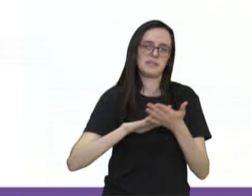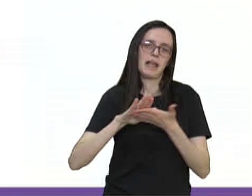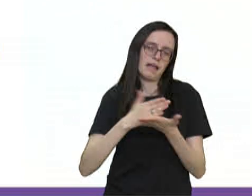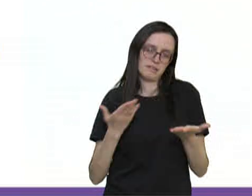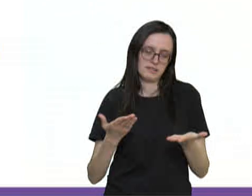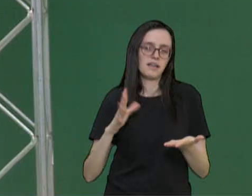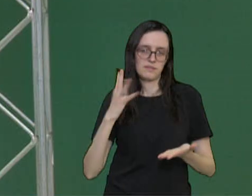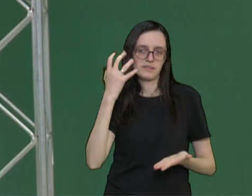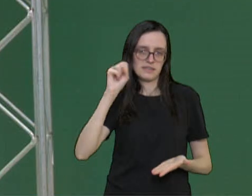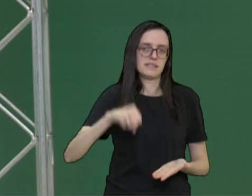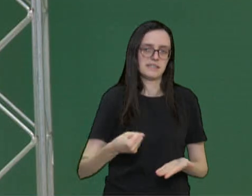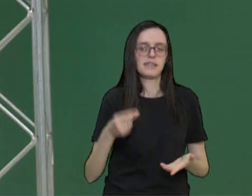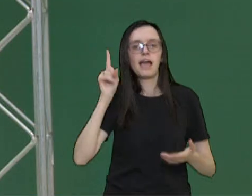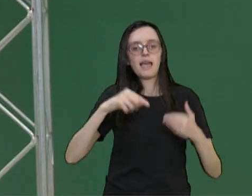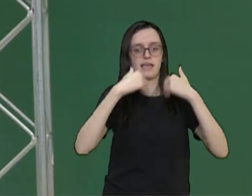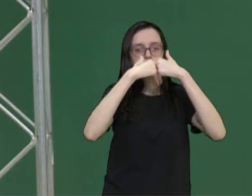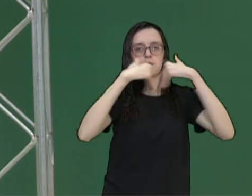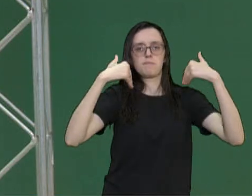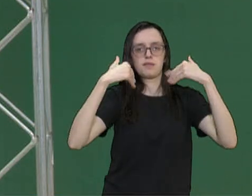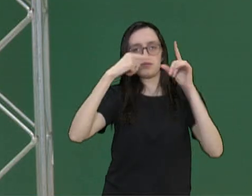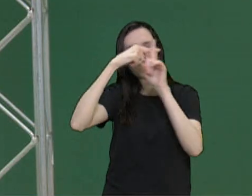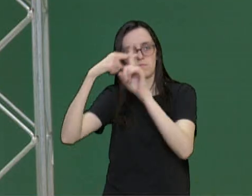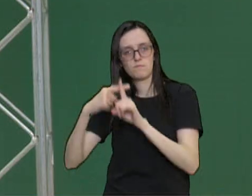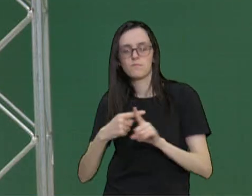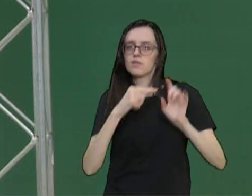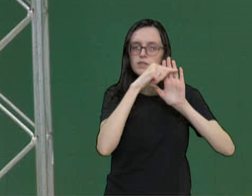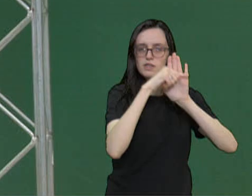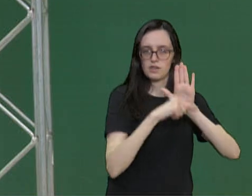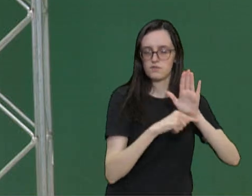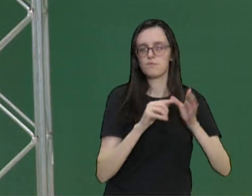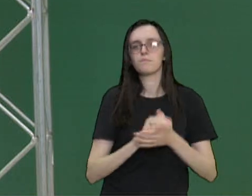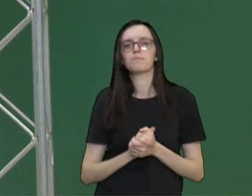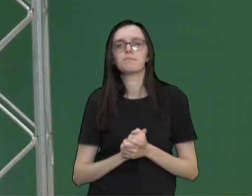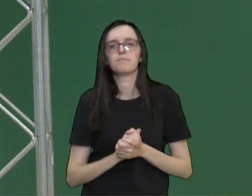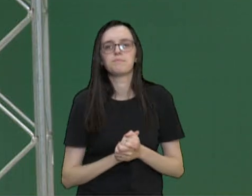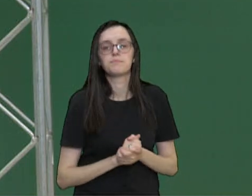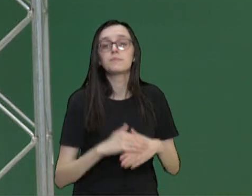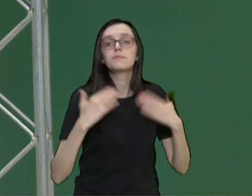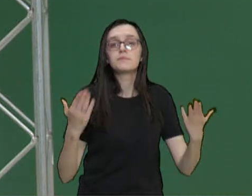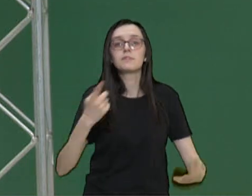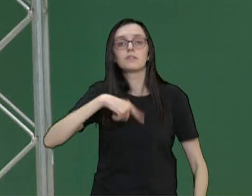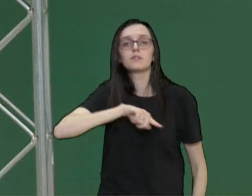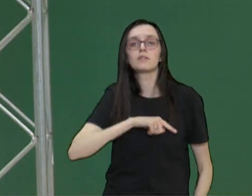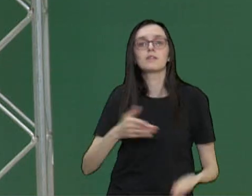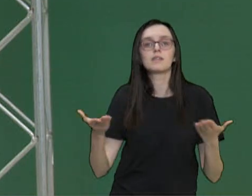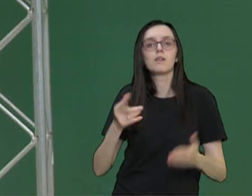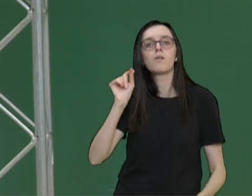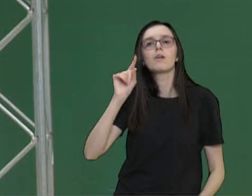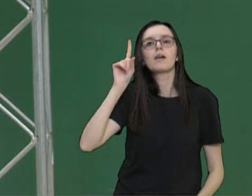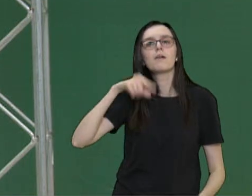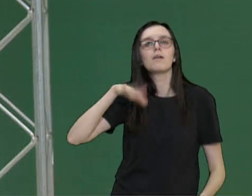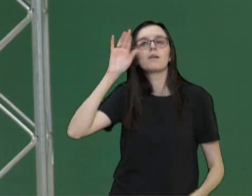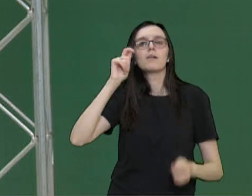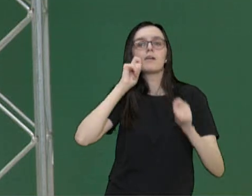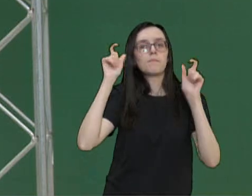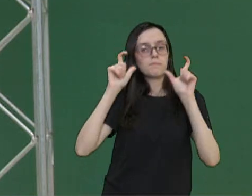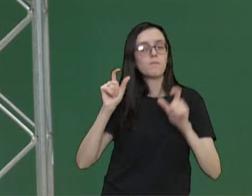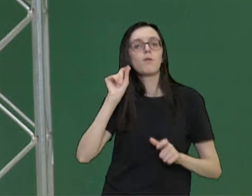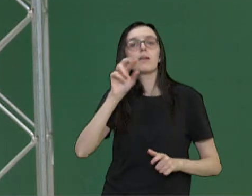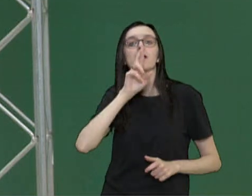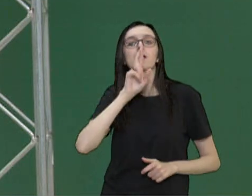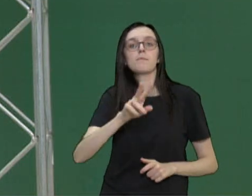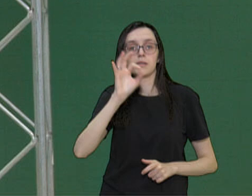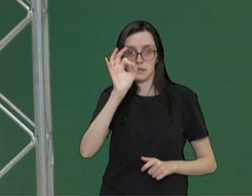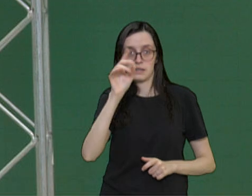a indução, que é essa separação de cargas. Então, gente, nós vamos aqui dar uma atenção, resposta B,